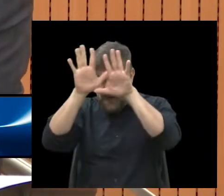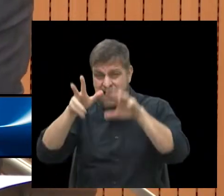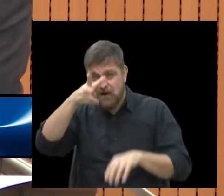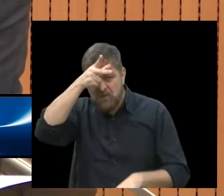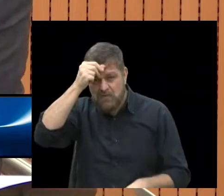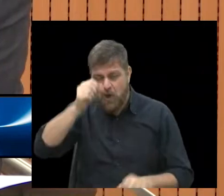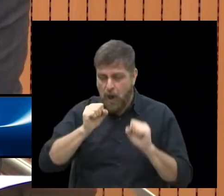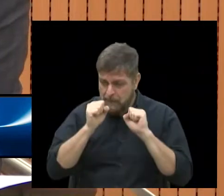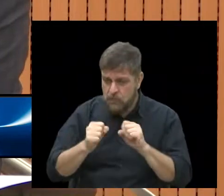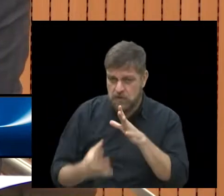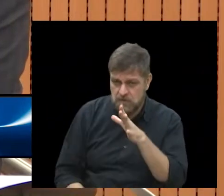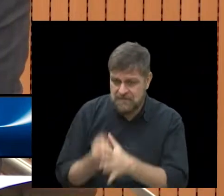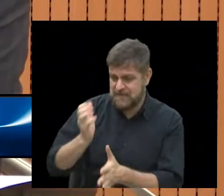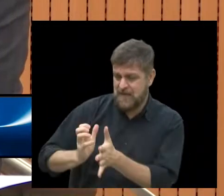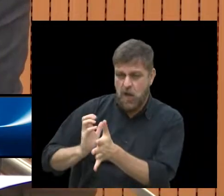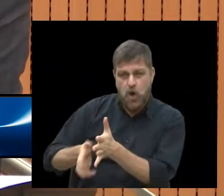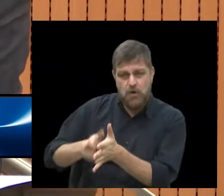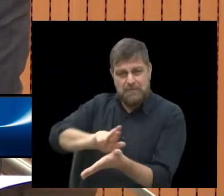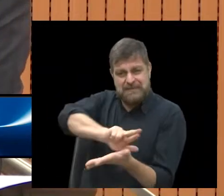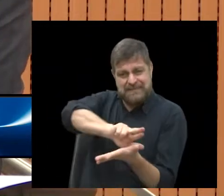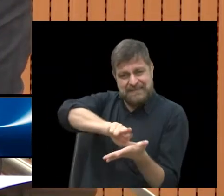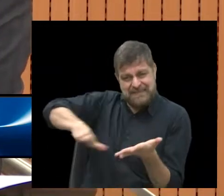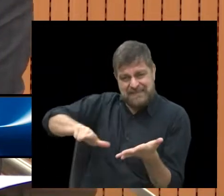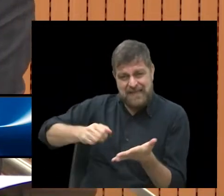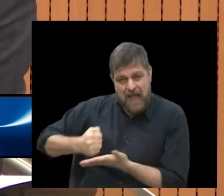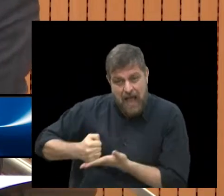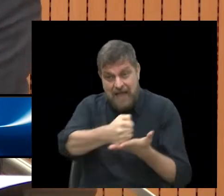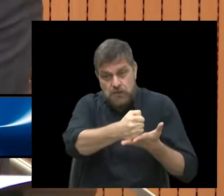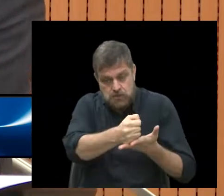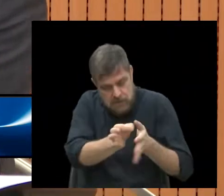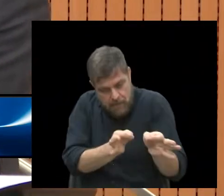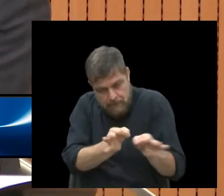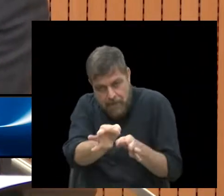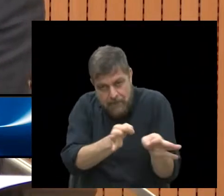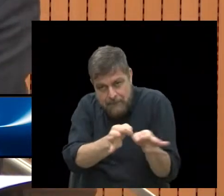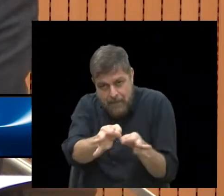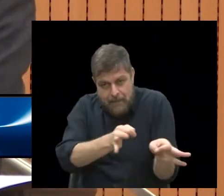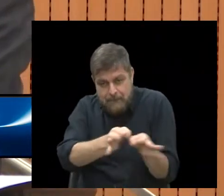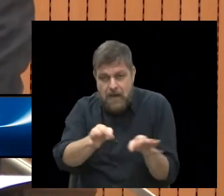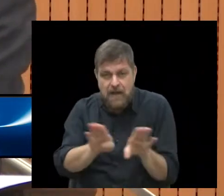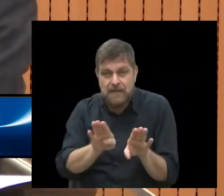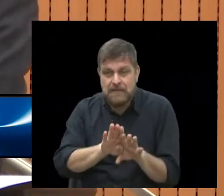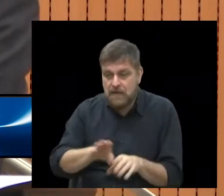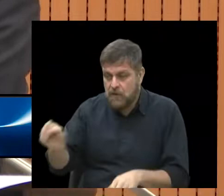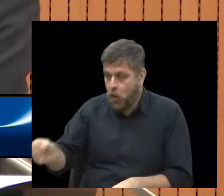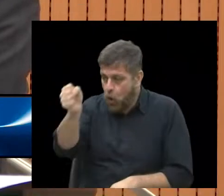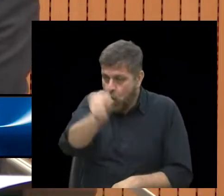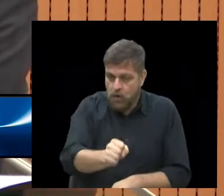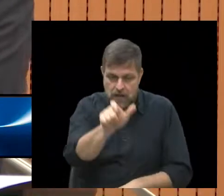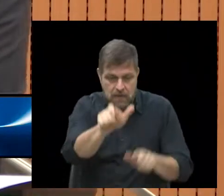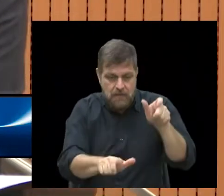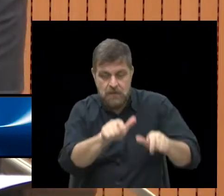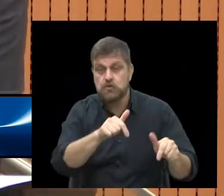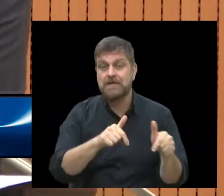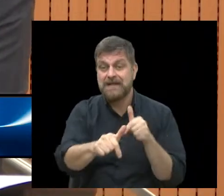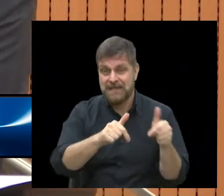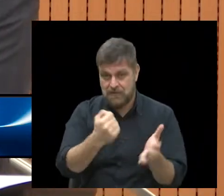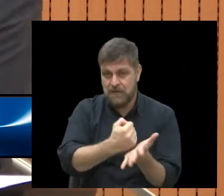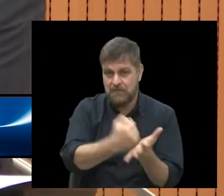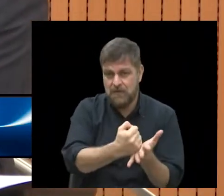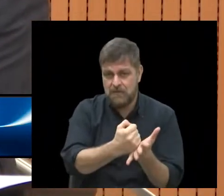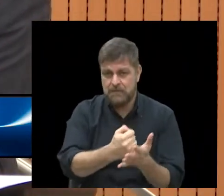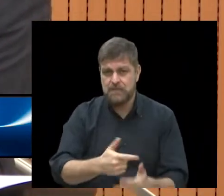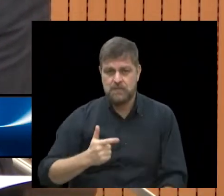pode permitir que outros partidos ajudem na organização da administração, indicando pessoas para cargos públicos. Até